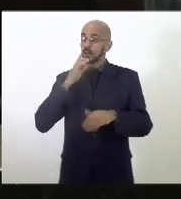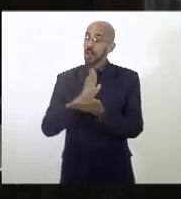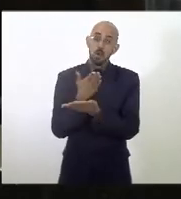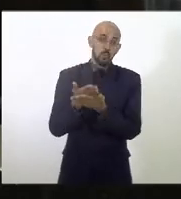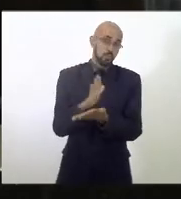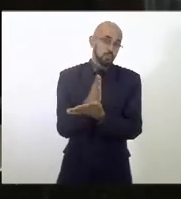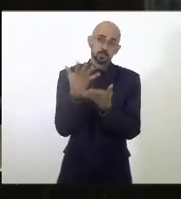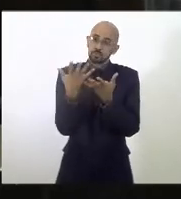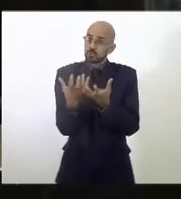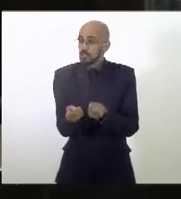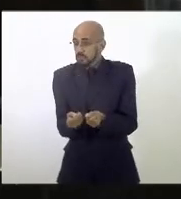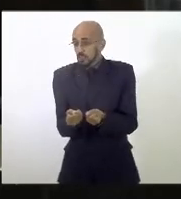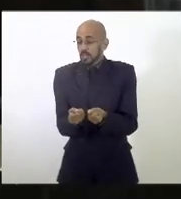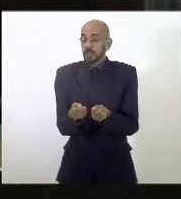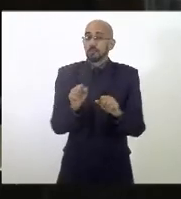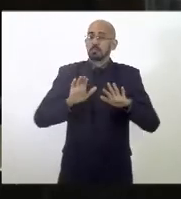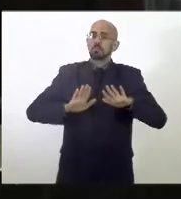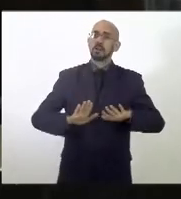das primeiras